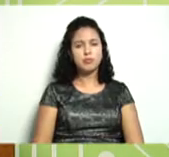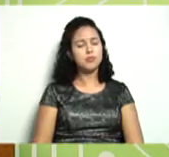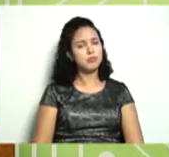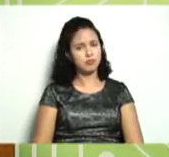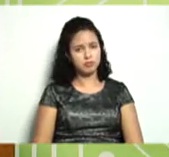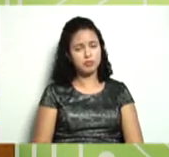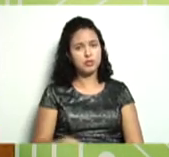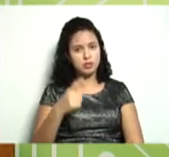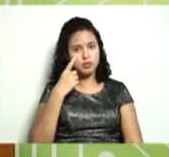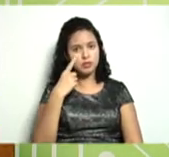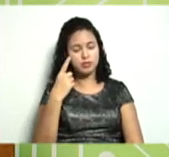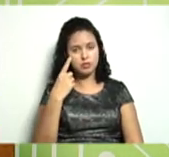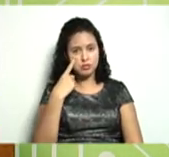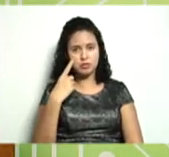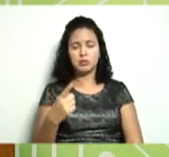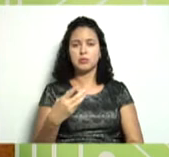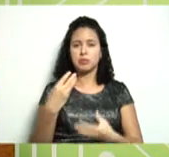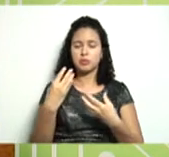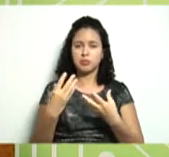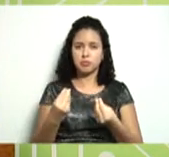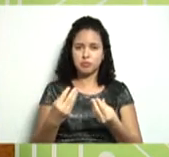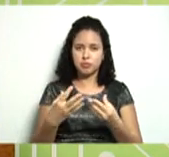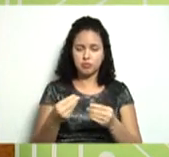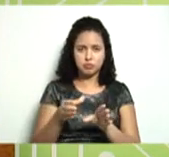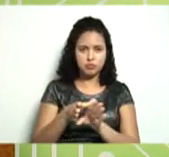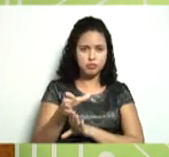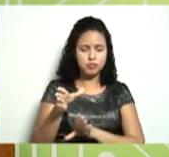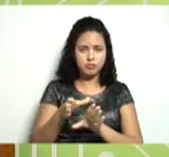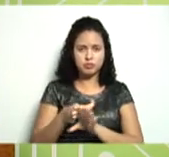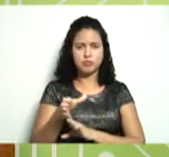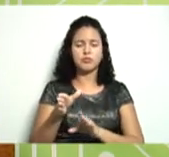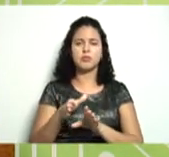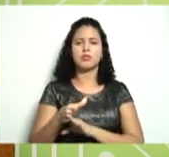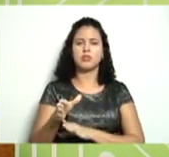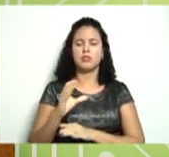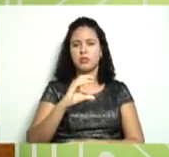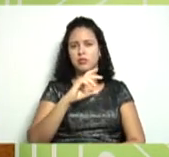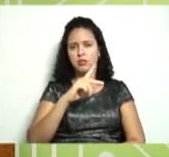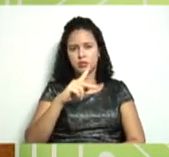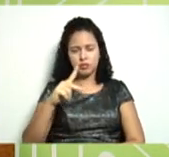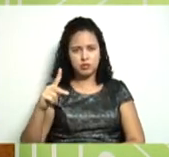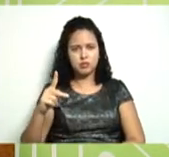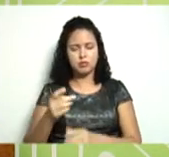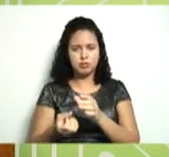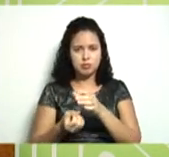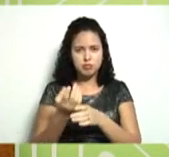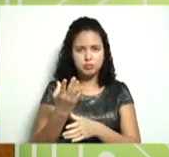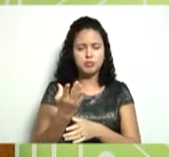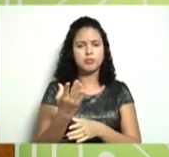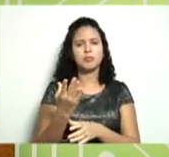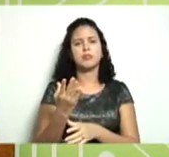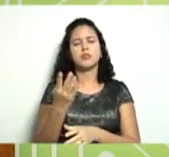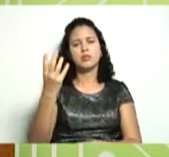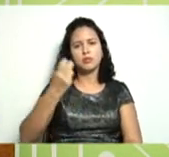Olha, tamanha foi essa contribuição desse conselheiro que falou para a gente de cooperativa de produção, cooperativa de leite, cooperativa